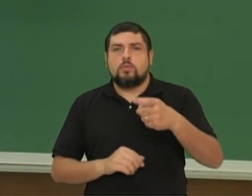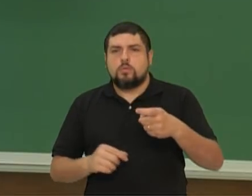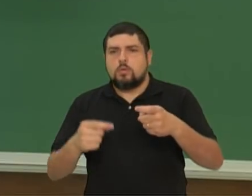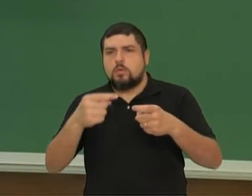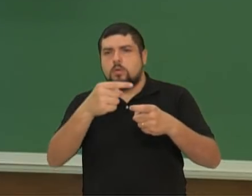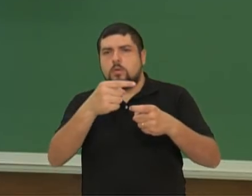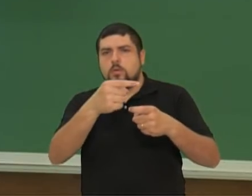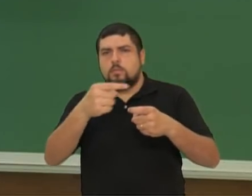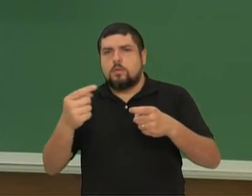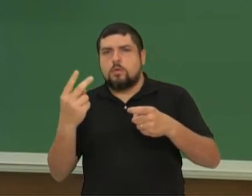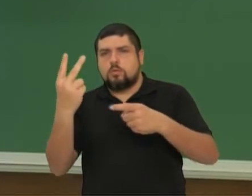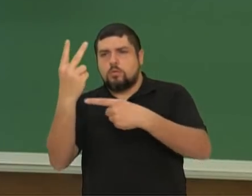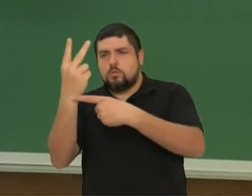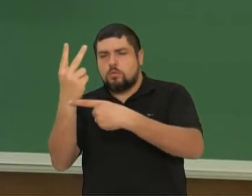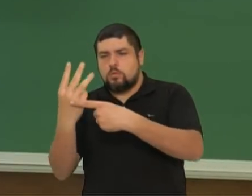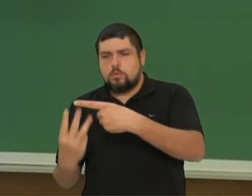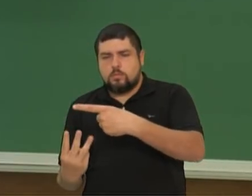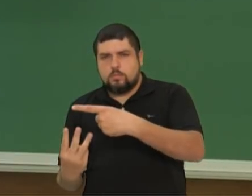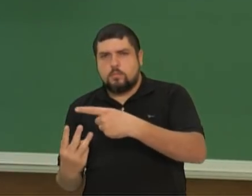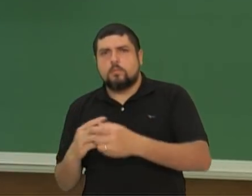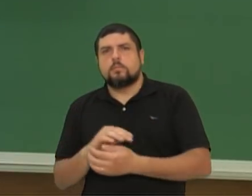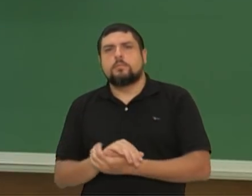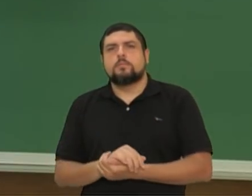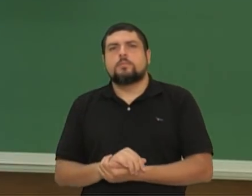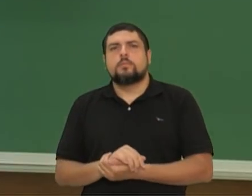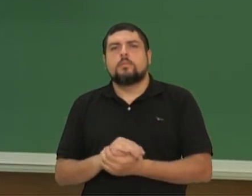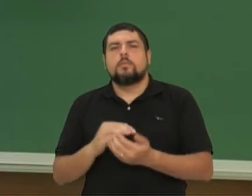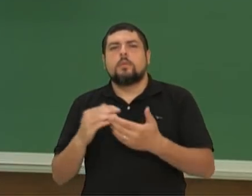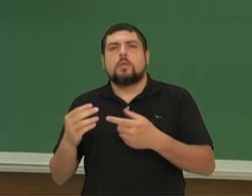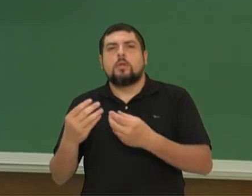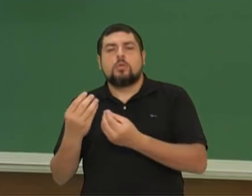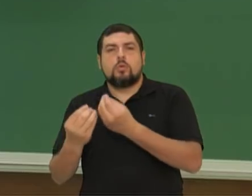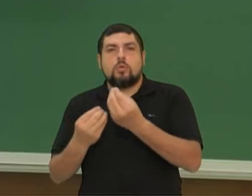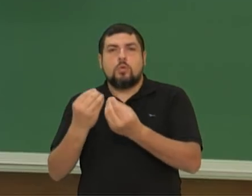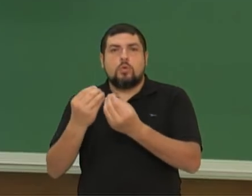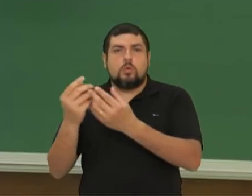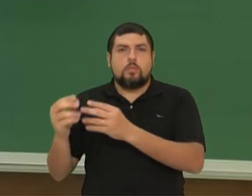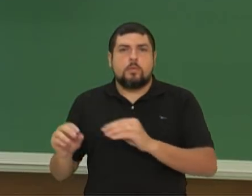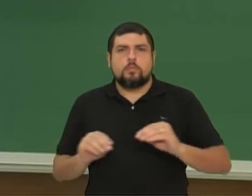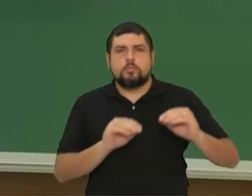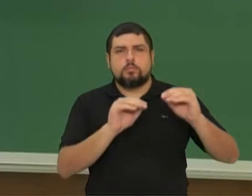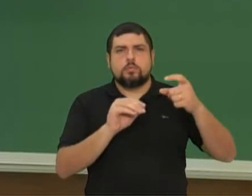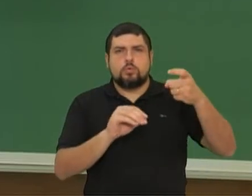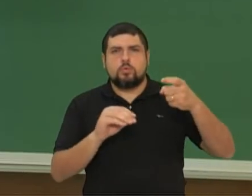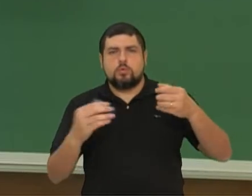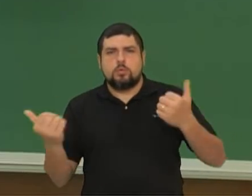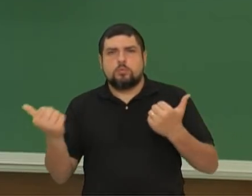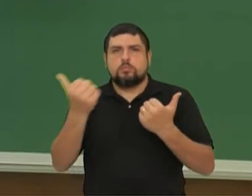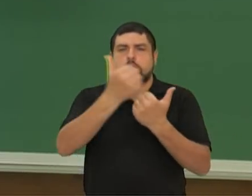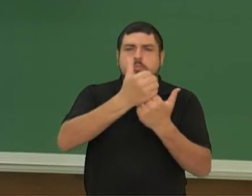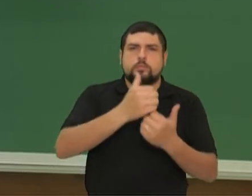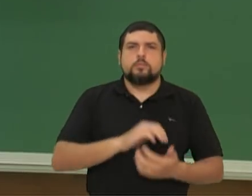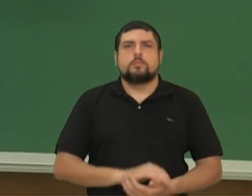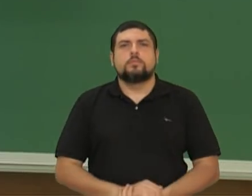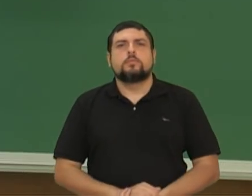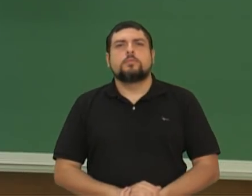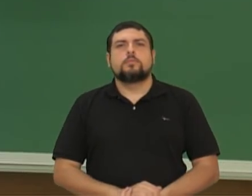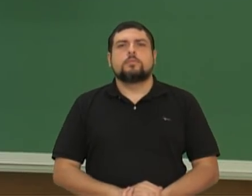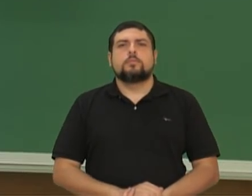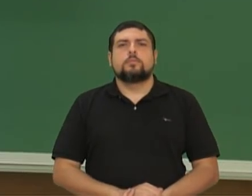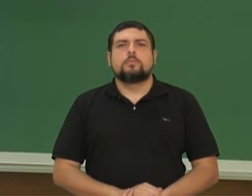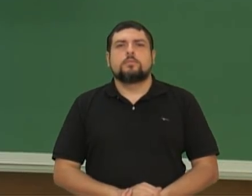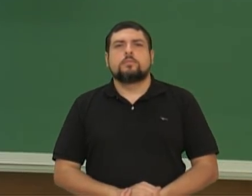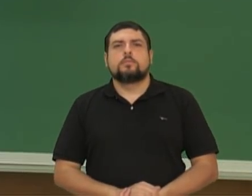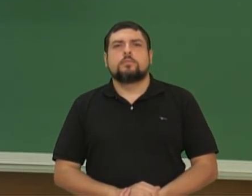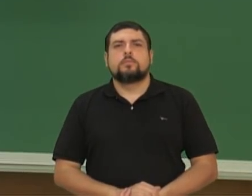resposta, ou seja, o valor de x que leva a solução, a função, a encontrar o resultado de